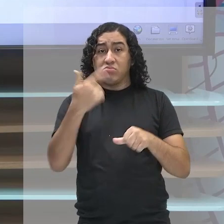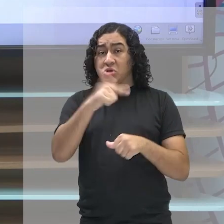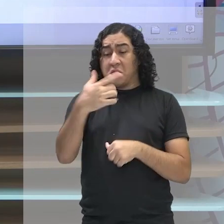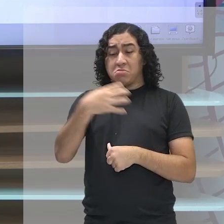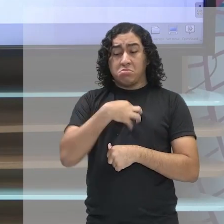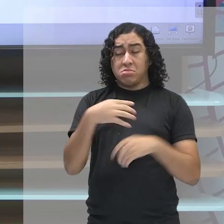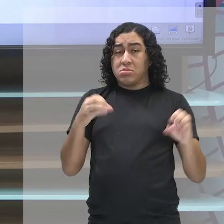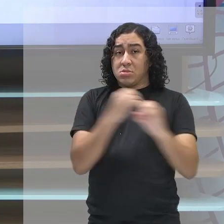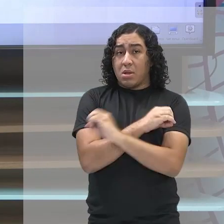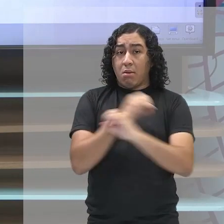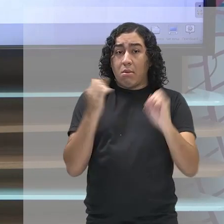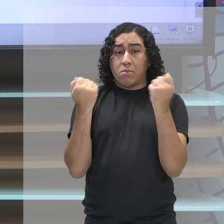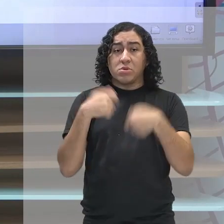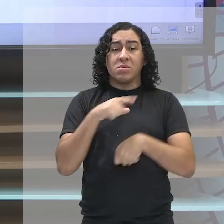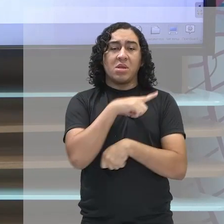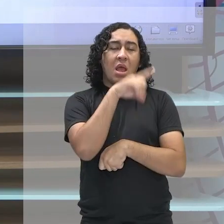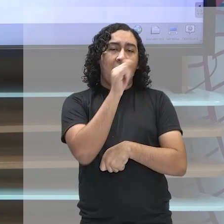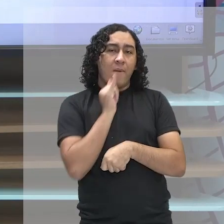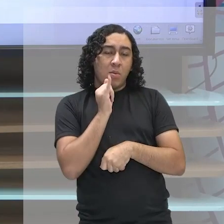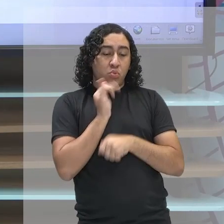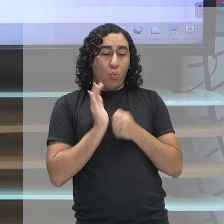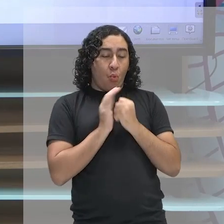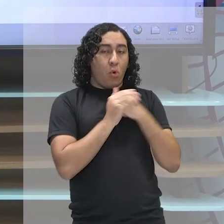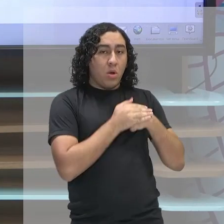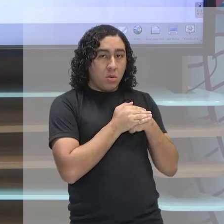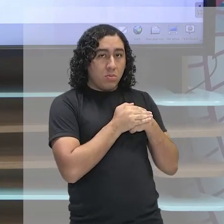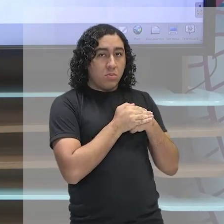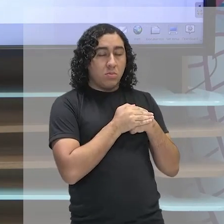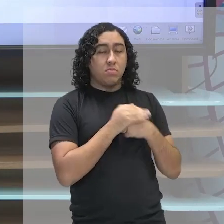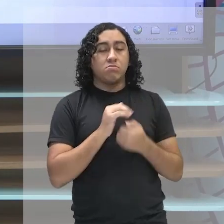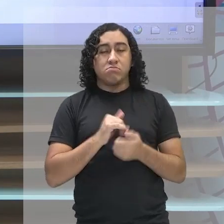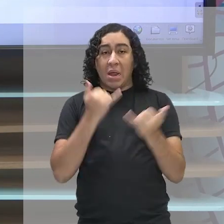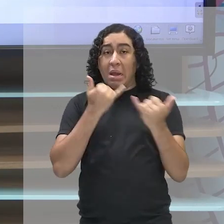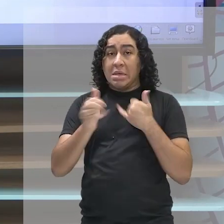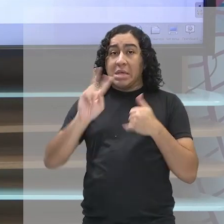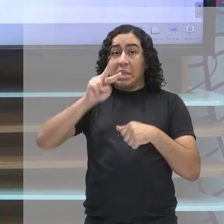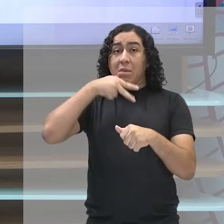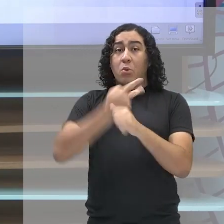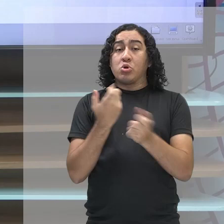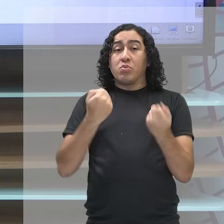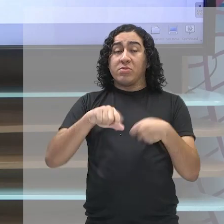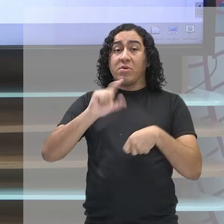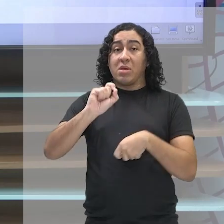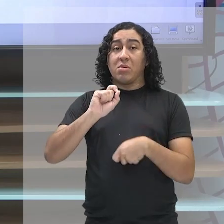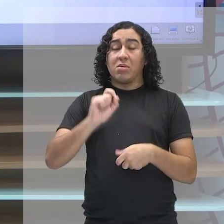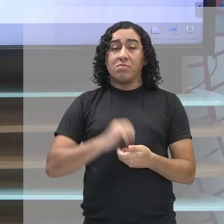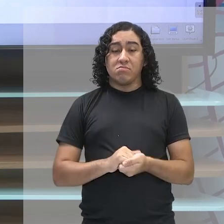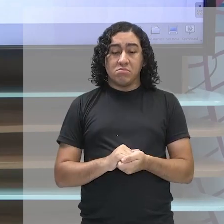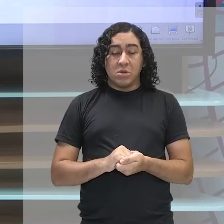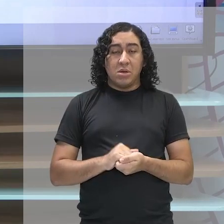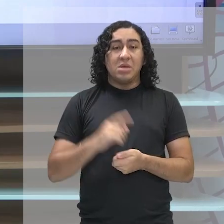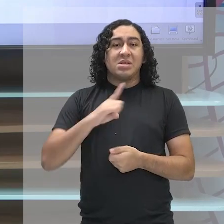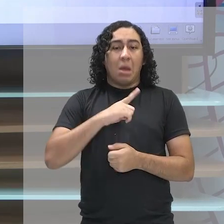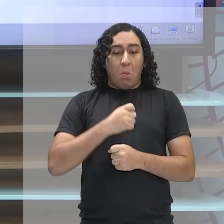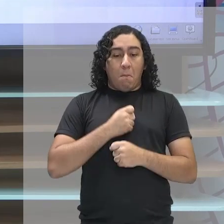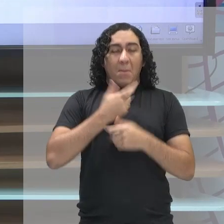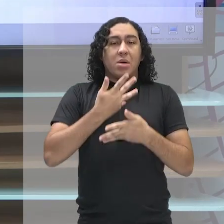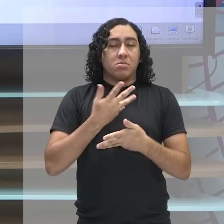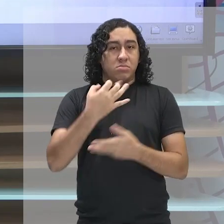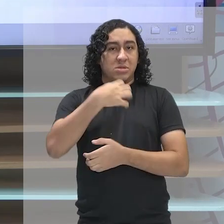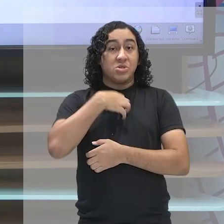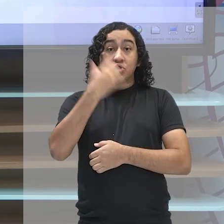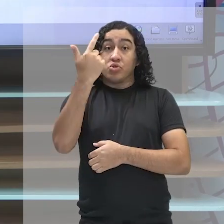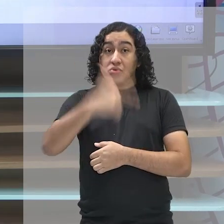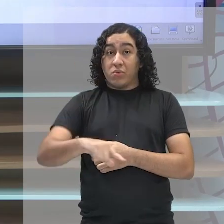ali armazenado, como a gente falou, e depois pode ser que surja ali um novo surto, né? Apareça alguns sintomas, por